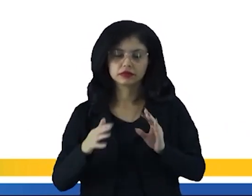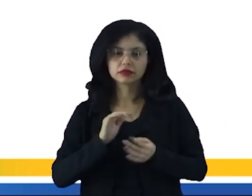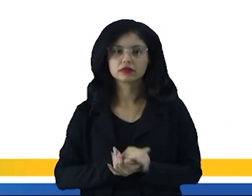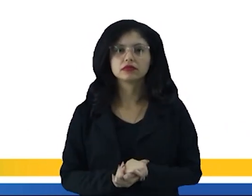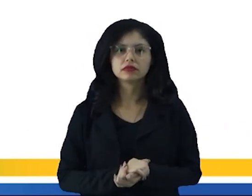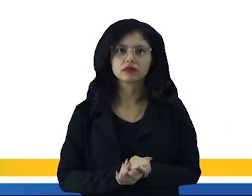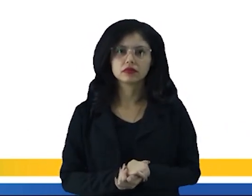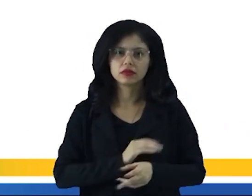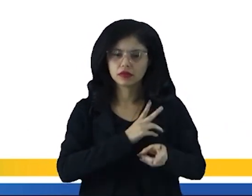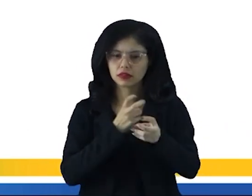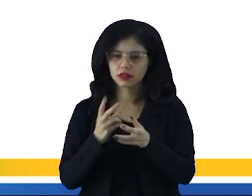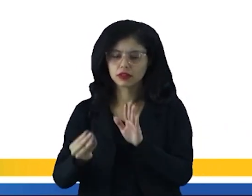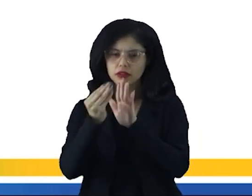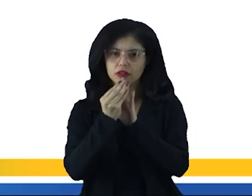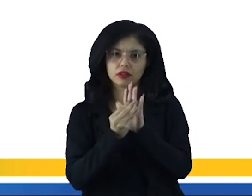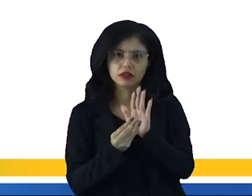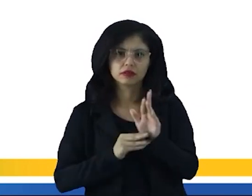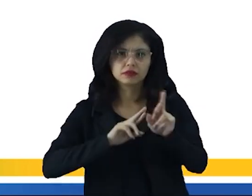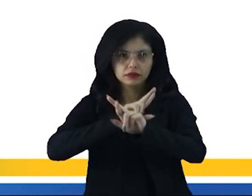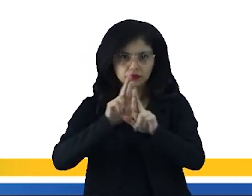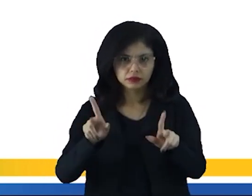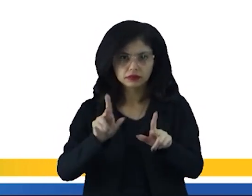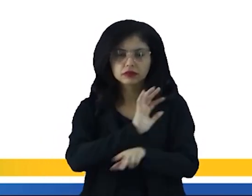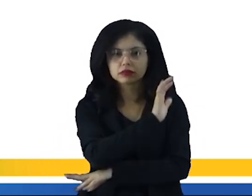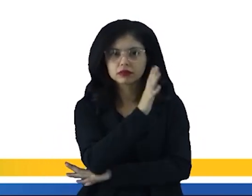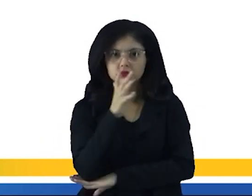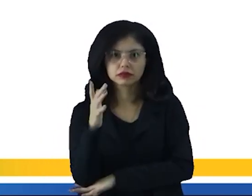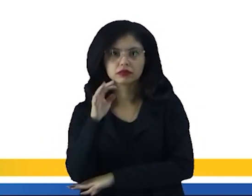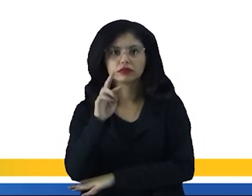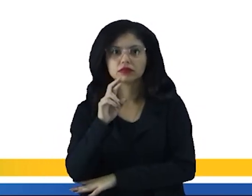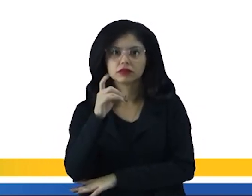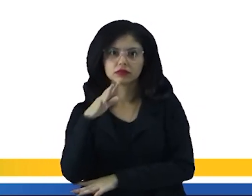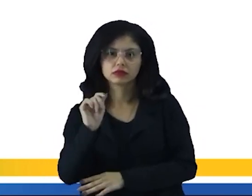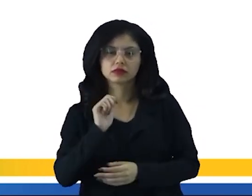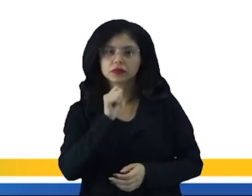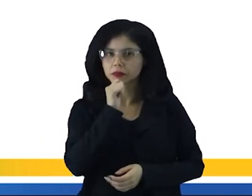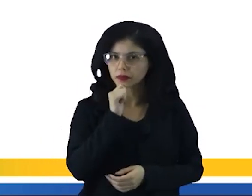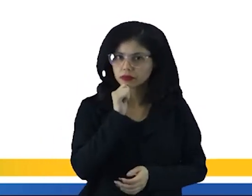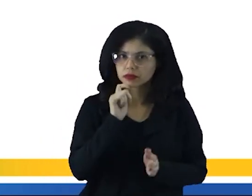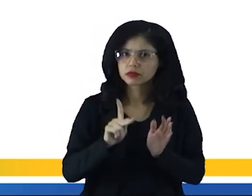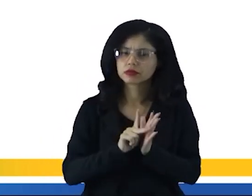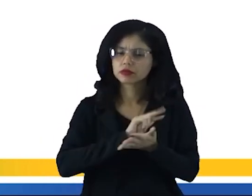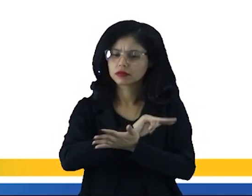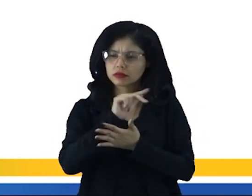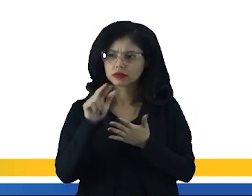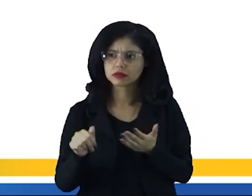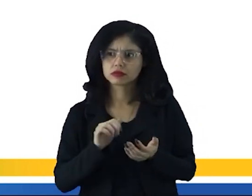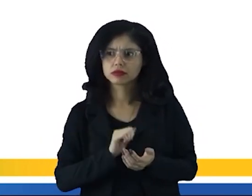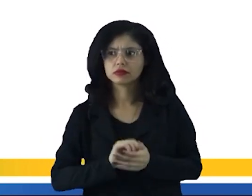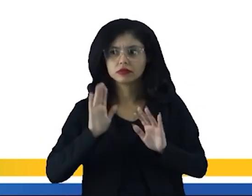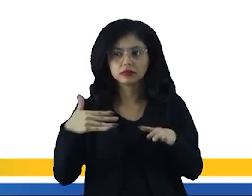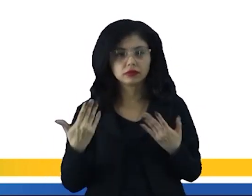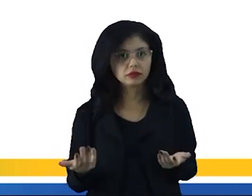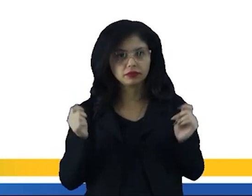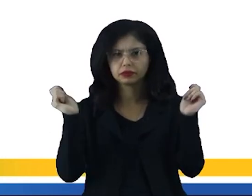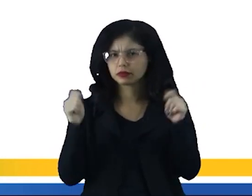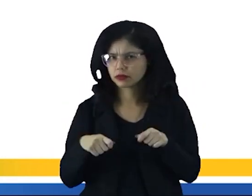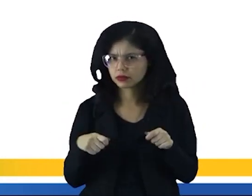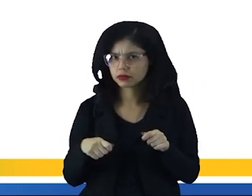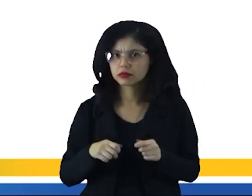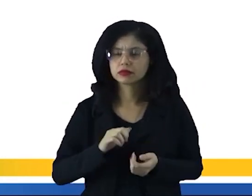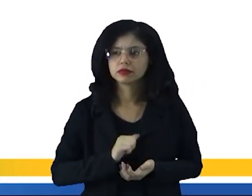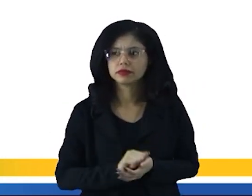O notável padrão de diversidade das florestas tropicais se deve a vários fatores, entre os quais é possível